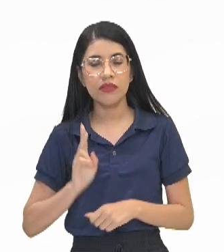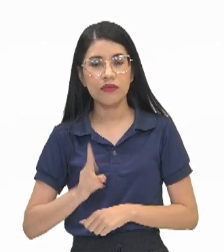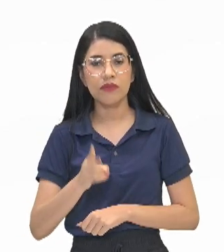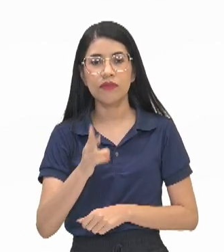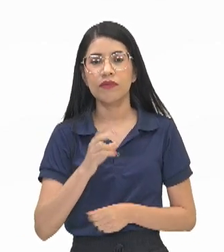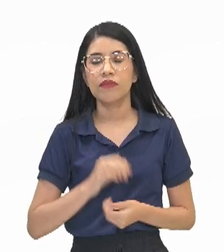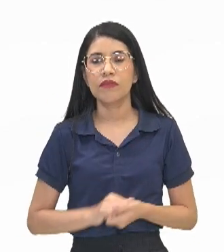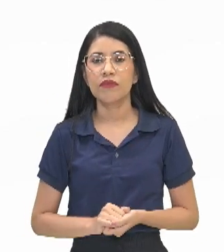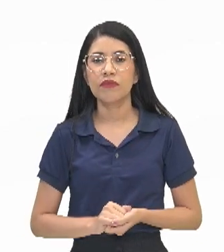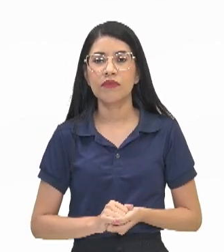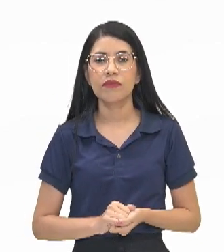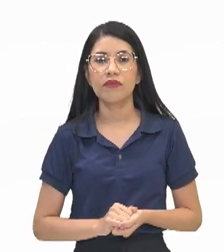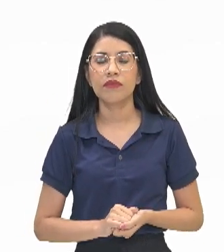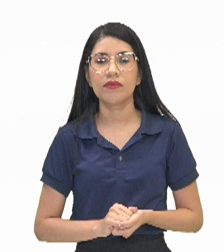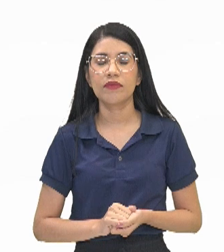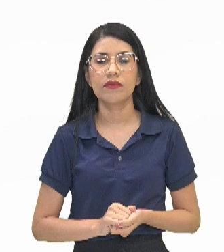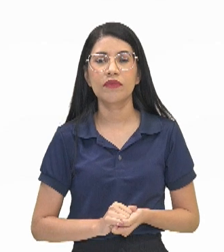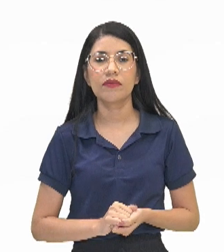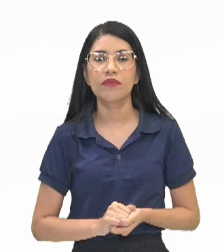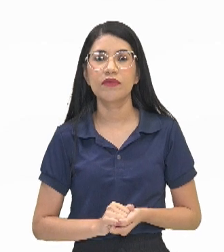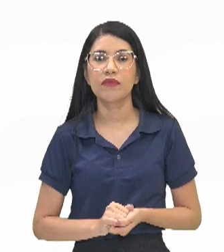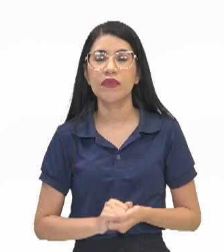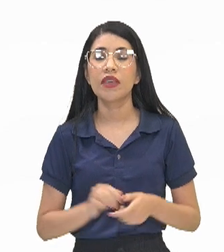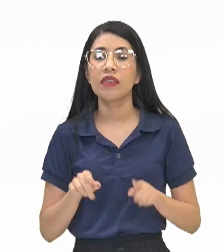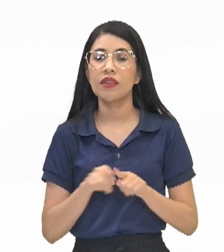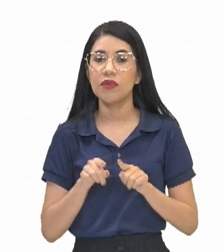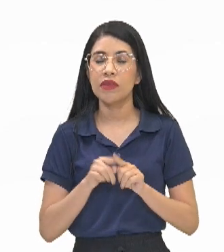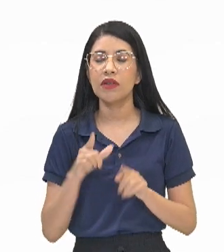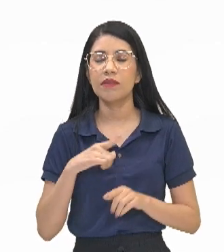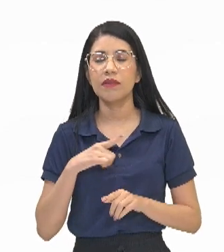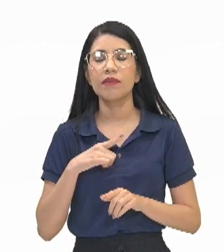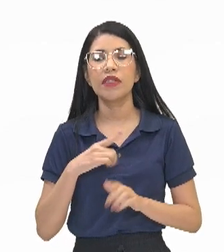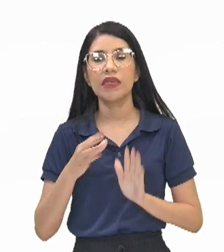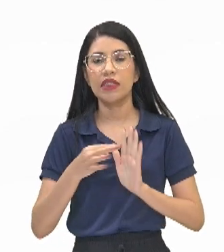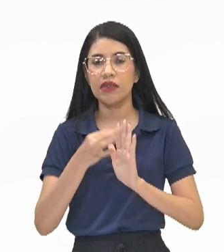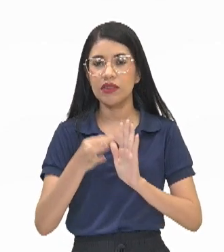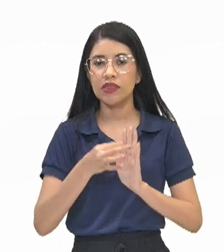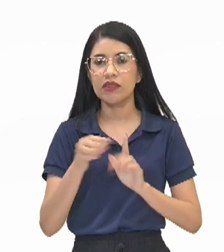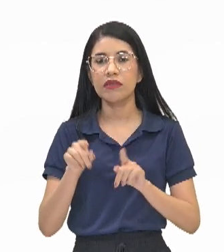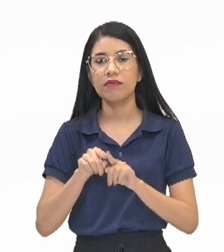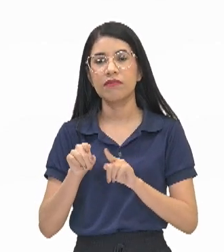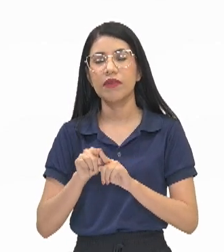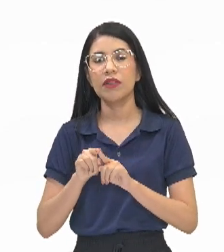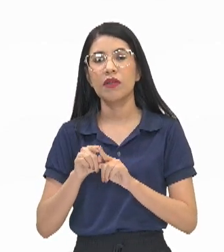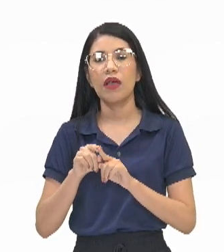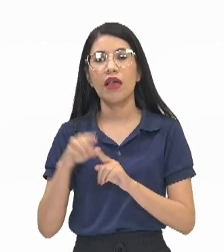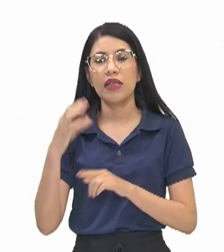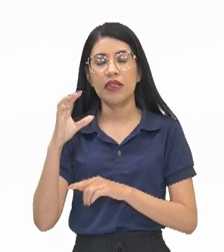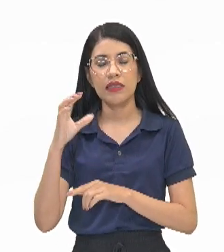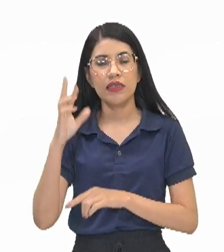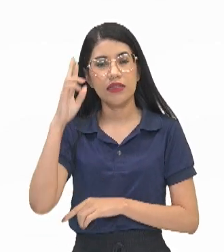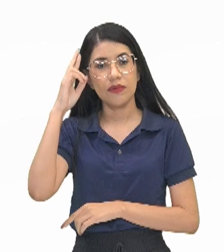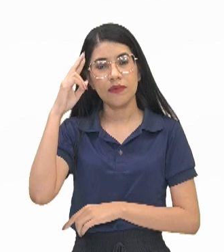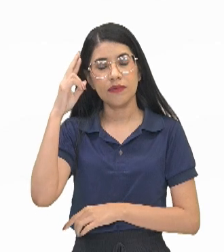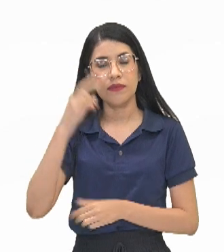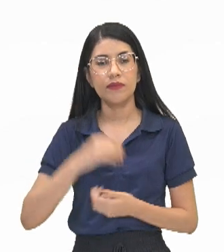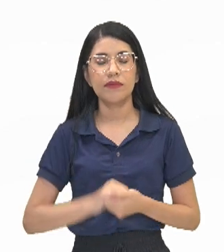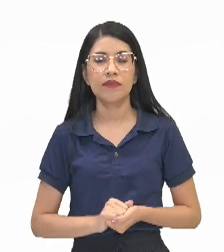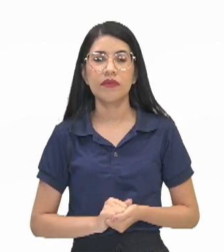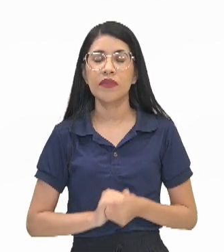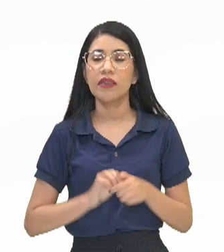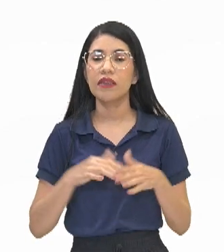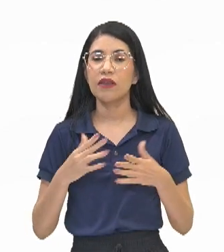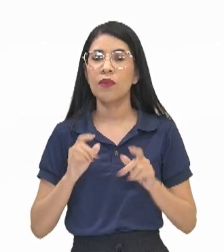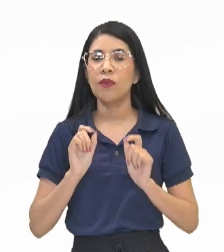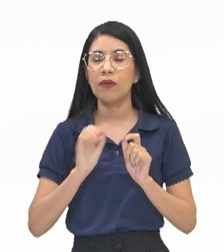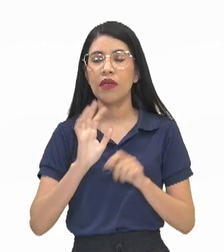Então, não deu certo. Então, ele vai criticar também essa visão aí. E como é que eles chamam, então, aí? O que foi que fizeram com a razão, então?